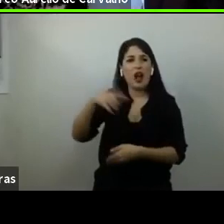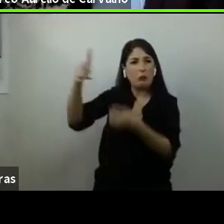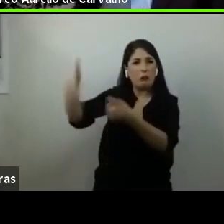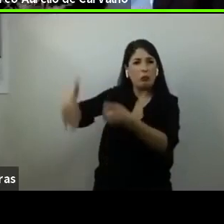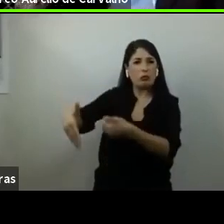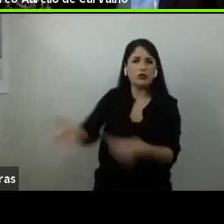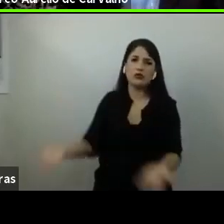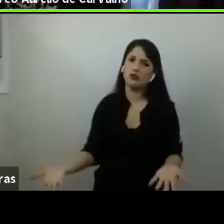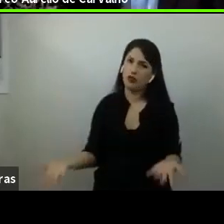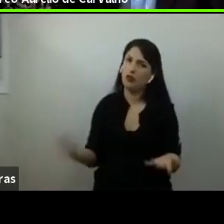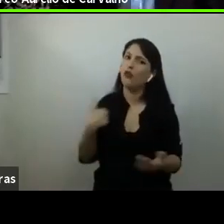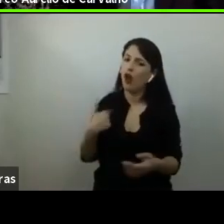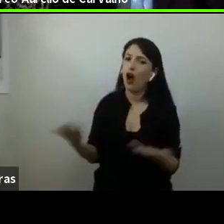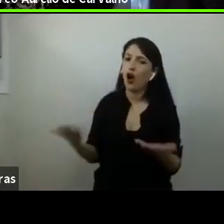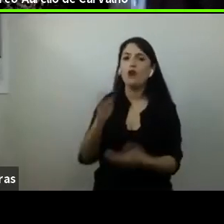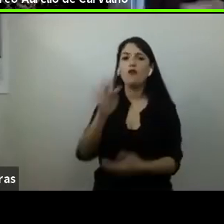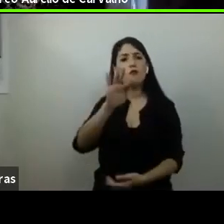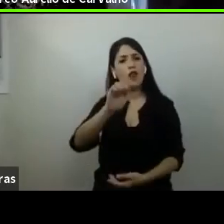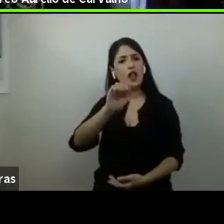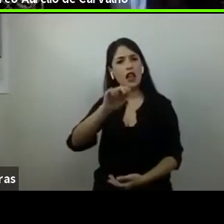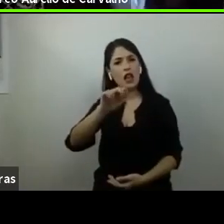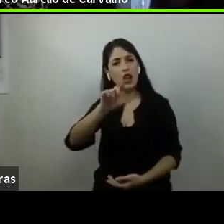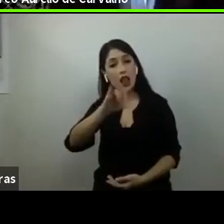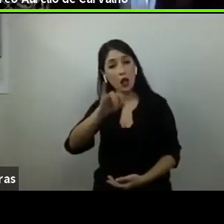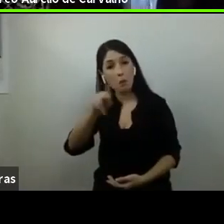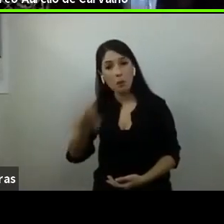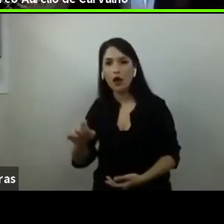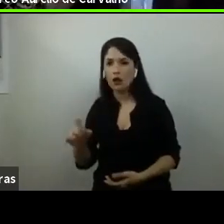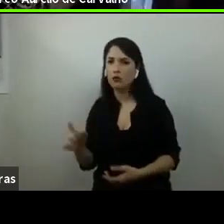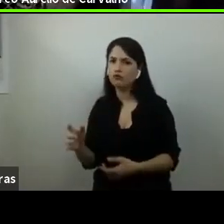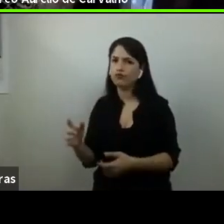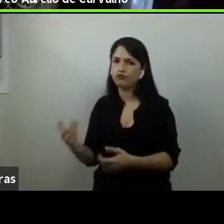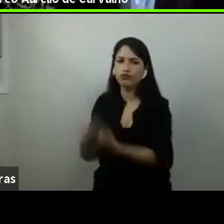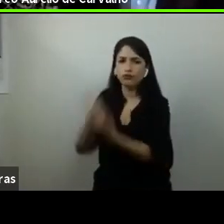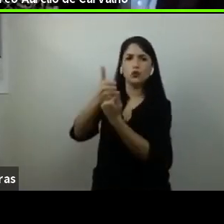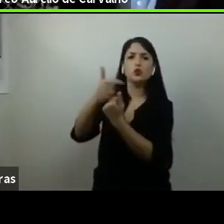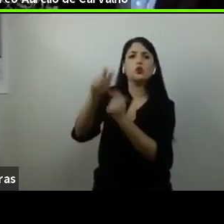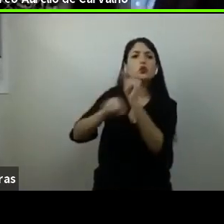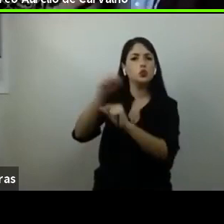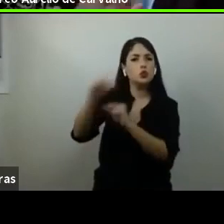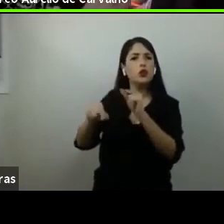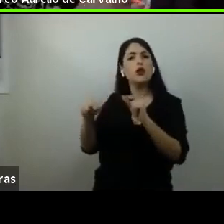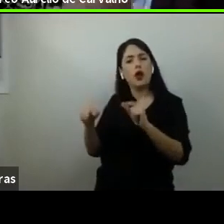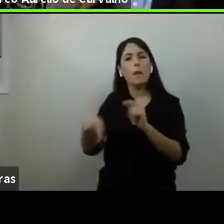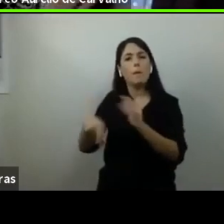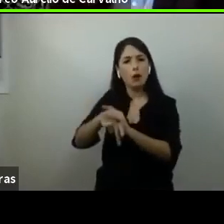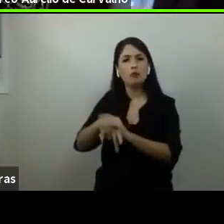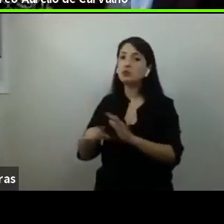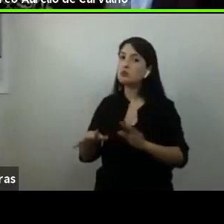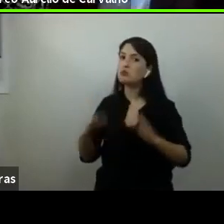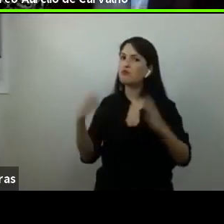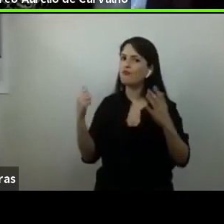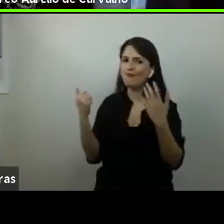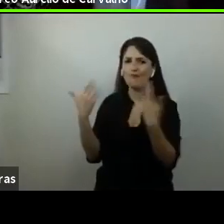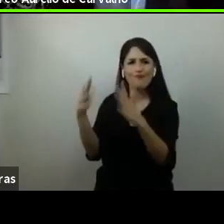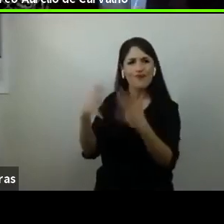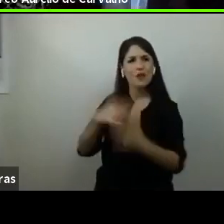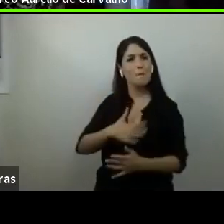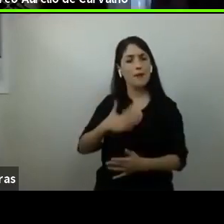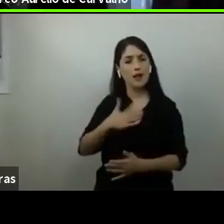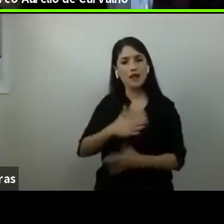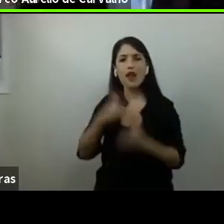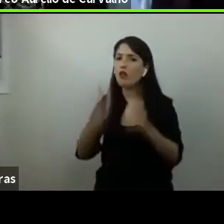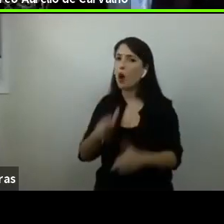respeito, evidentemente. O Felipe assume num momento extremamente difícil e assume com muito brilho, né? Então, para a gente, é um prazer enorme, né? Estar aqui, como a Gabi